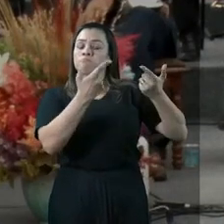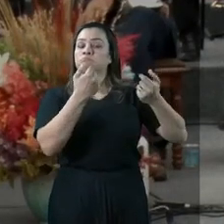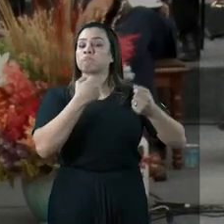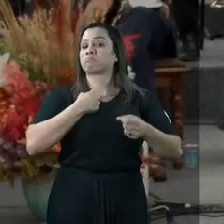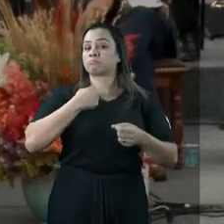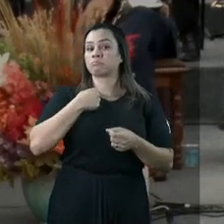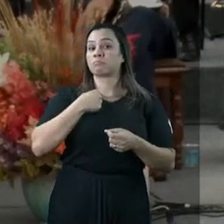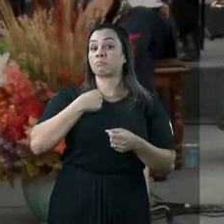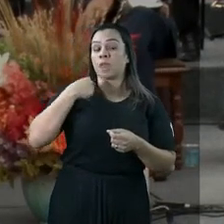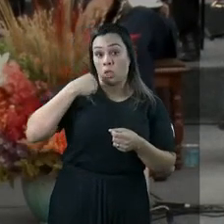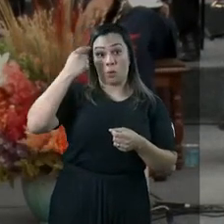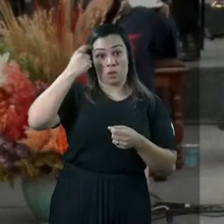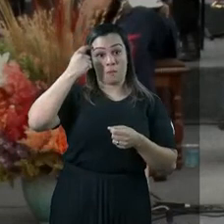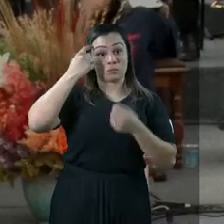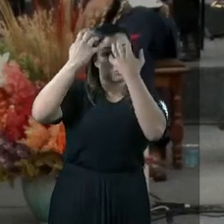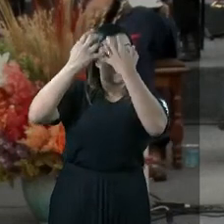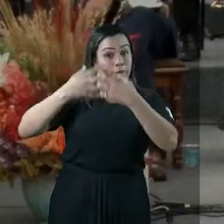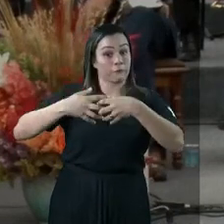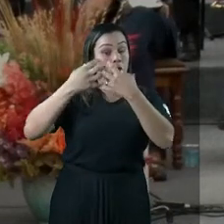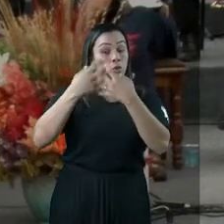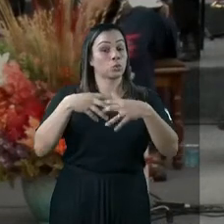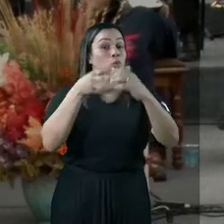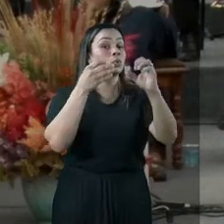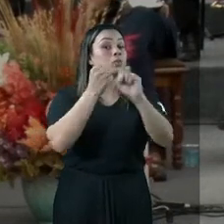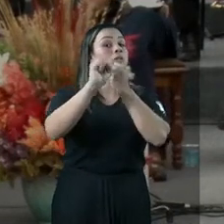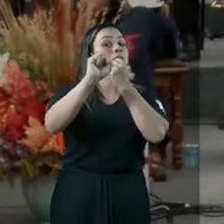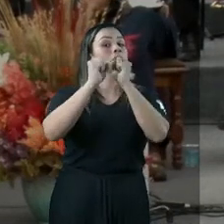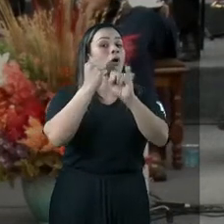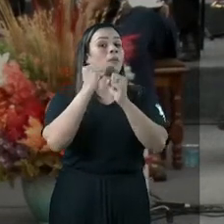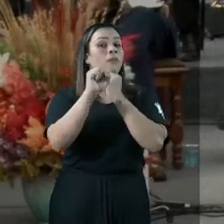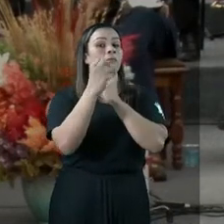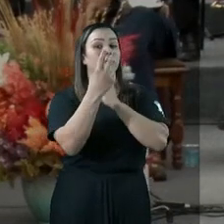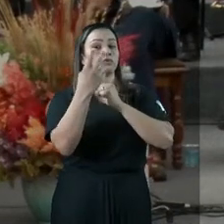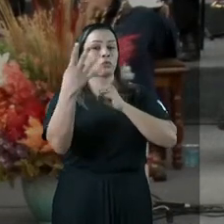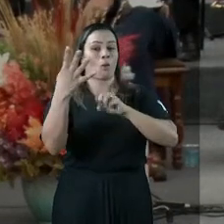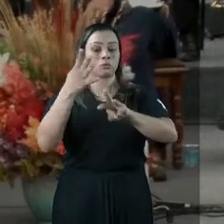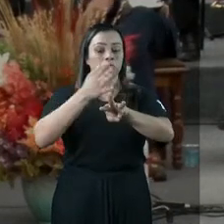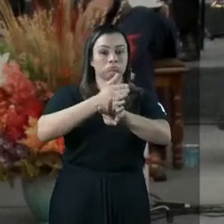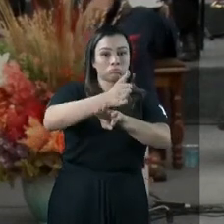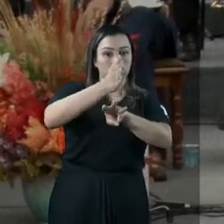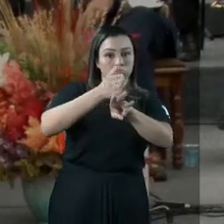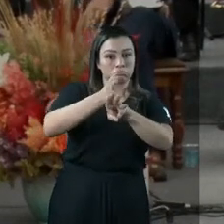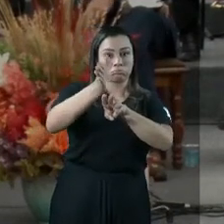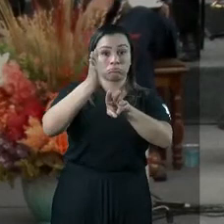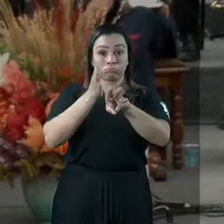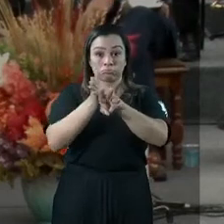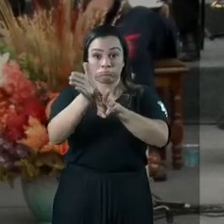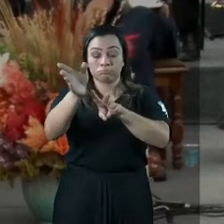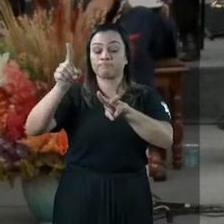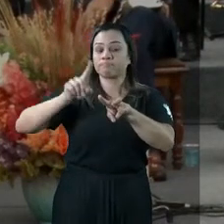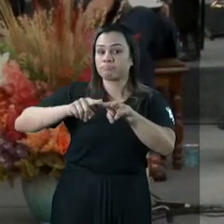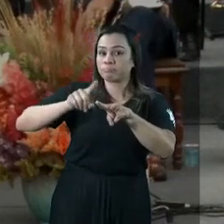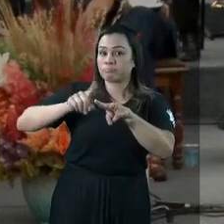três prismas, e por que não dizer sobre três óticas? A primeira ótica interpretativa que